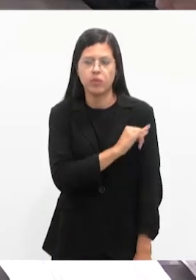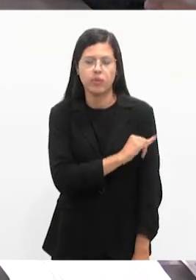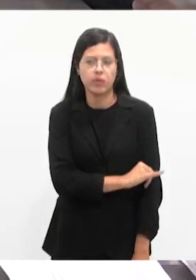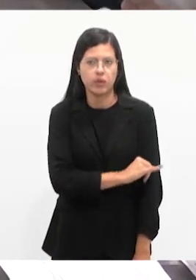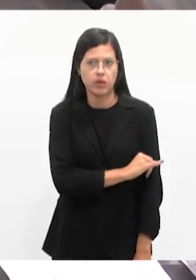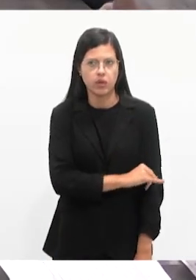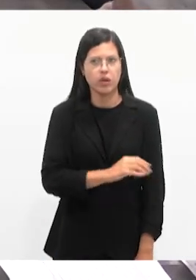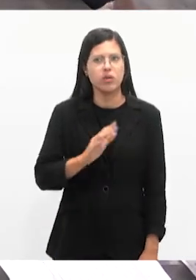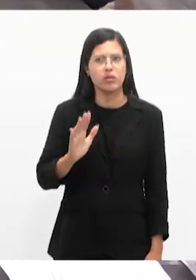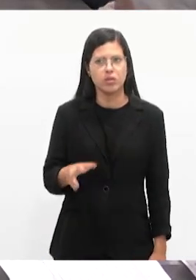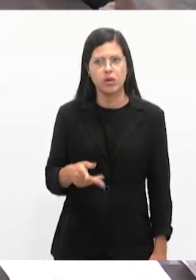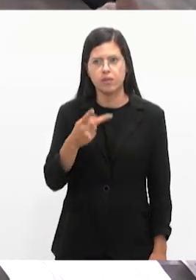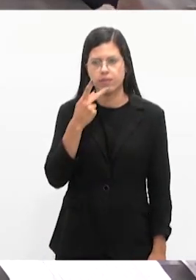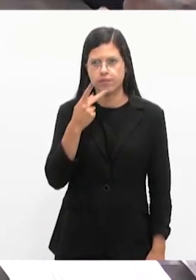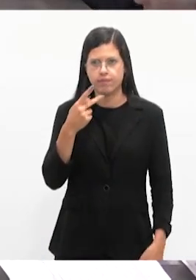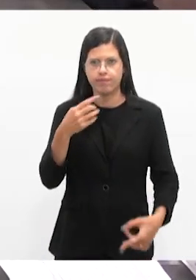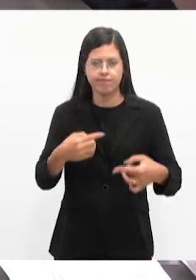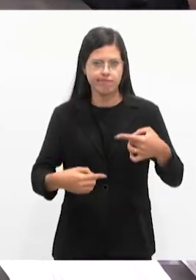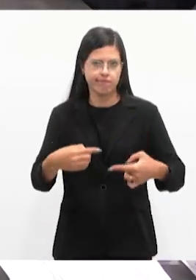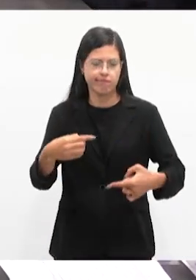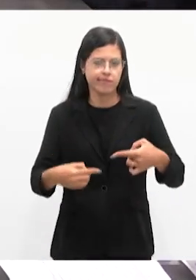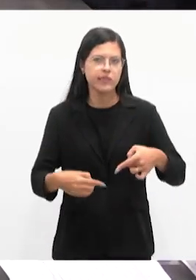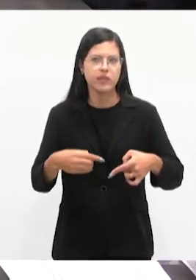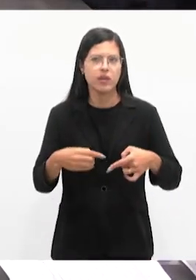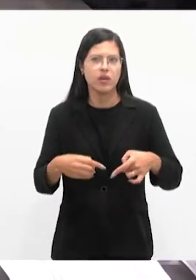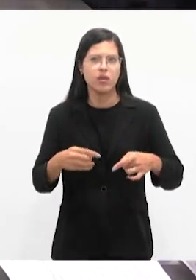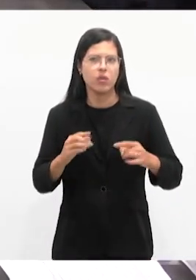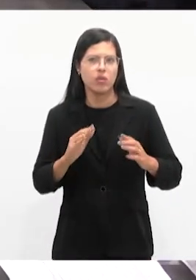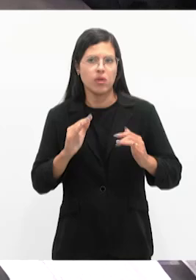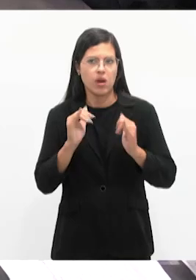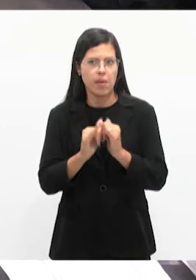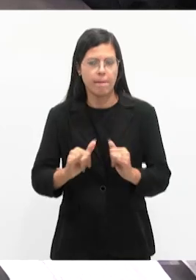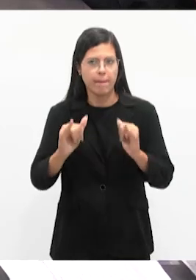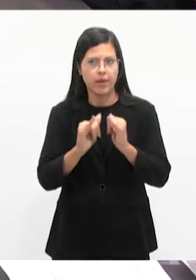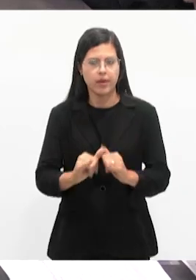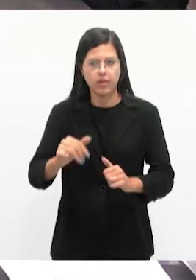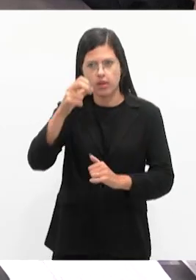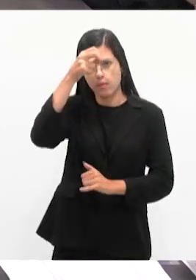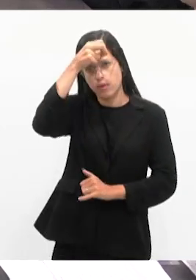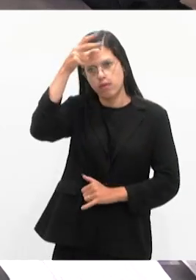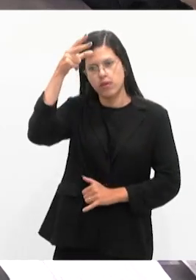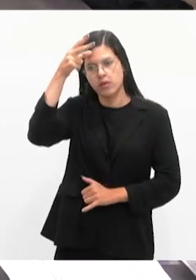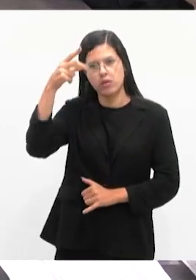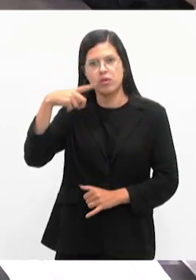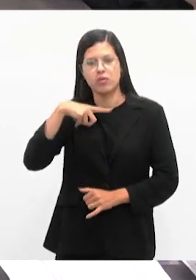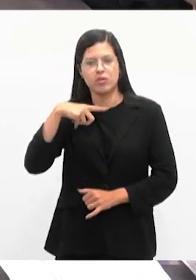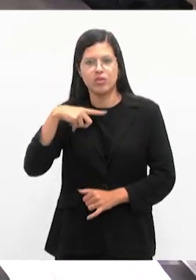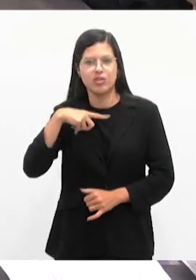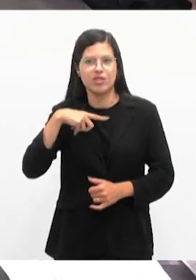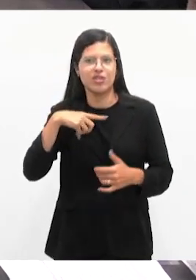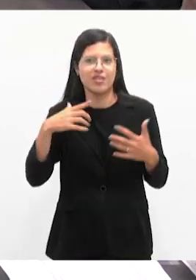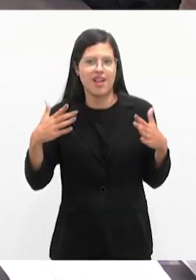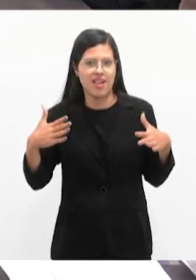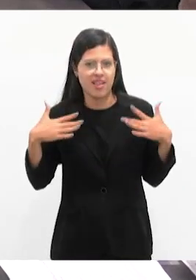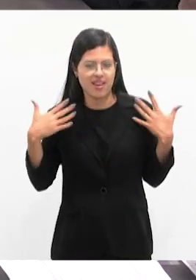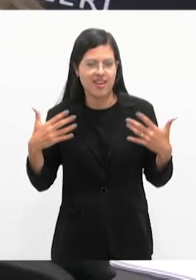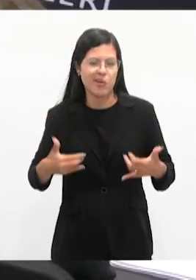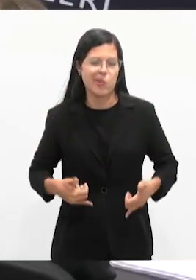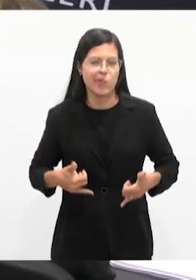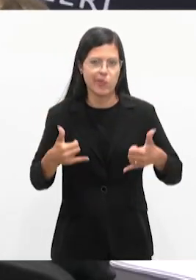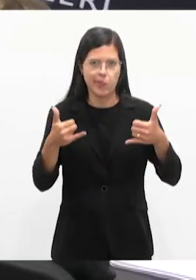gente falou muito sobre isso, inclusive durante a campanha da prefeitura, que tive a alegria e a honra de ter